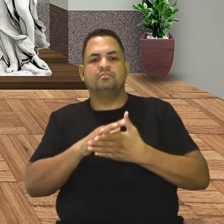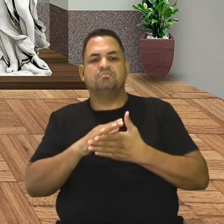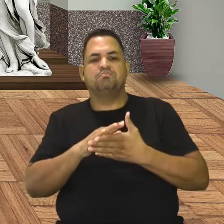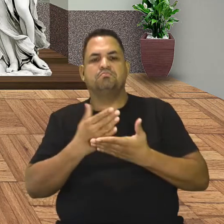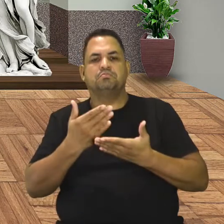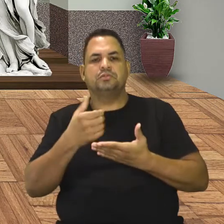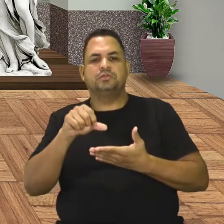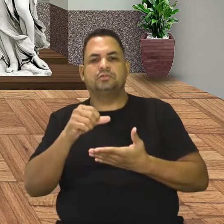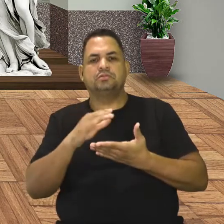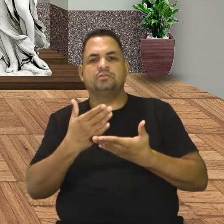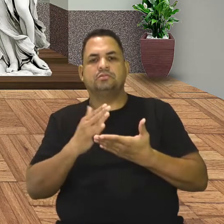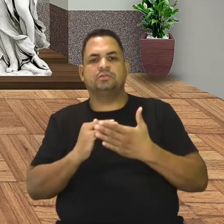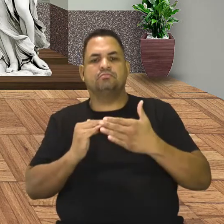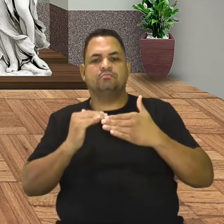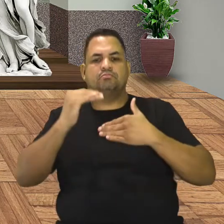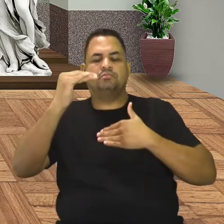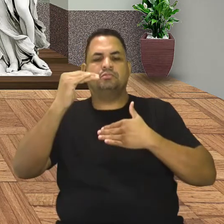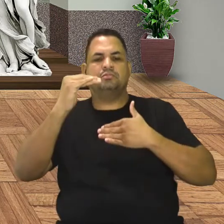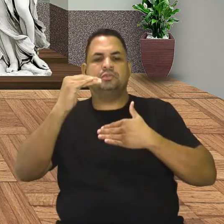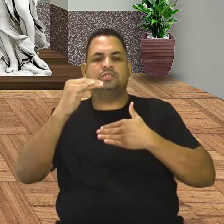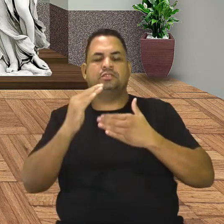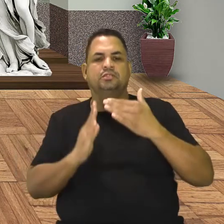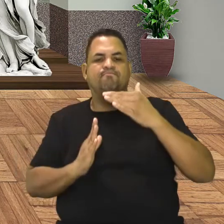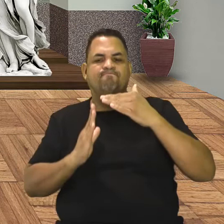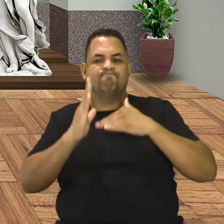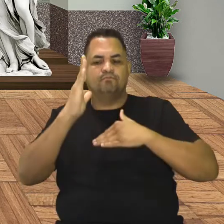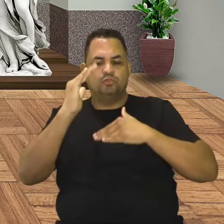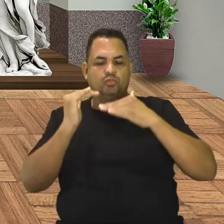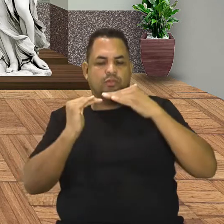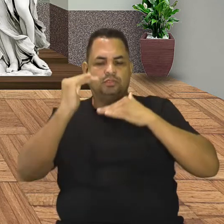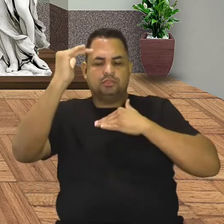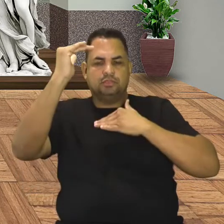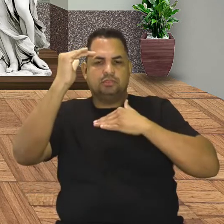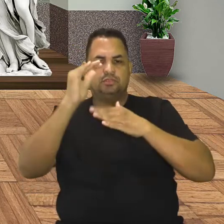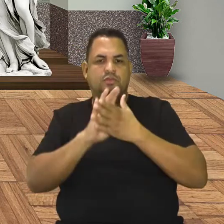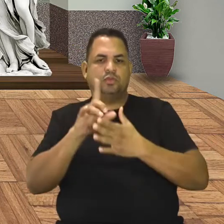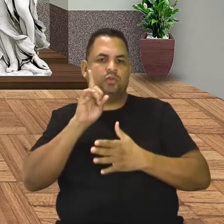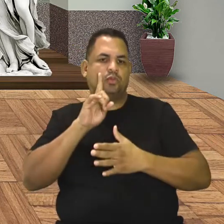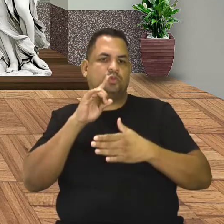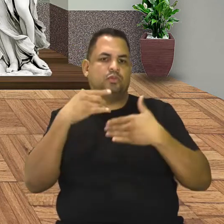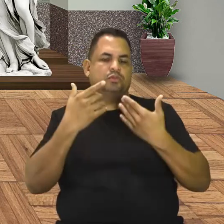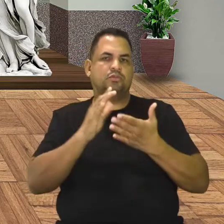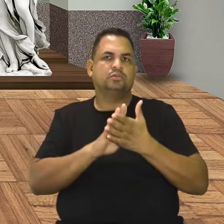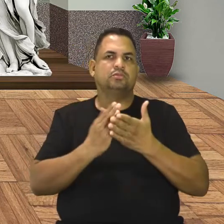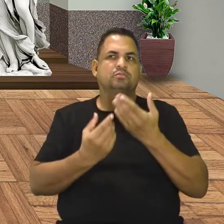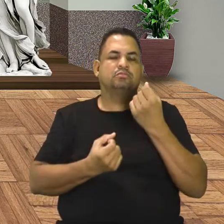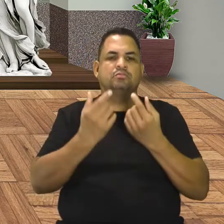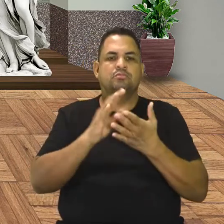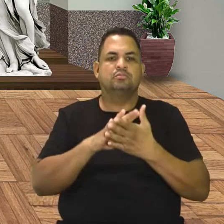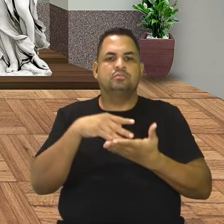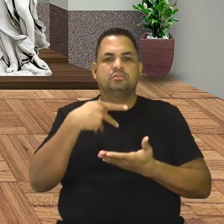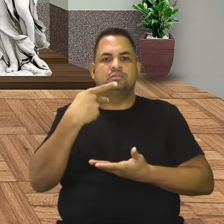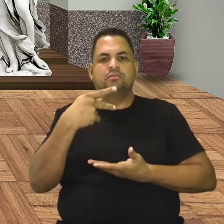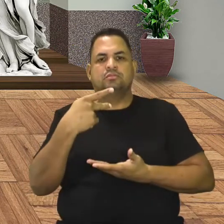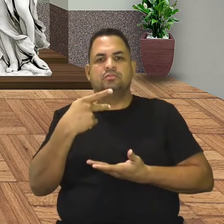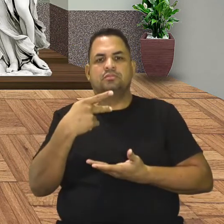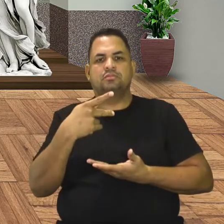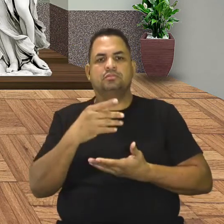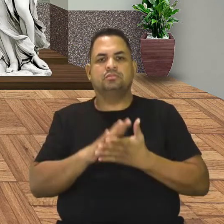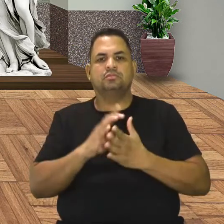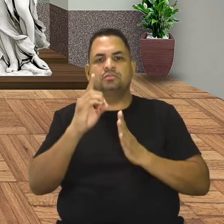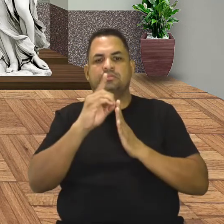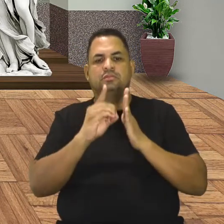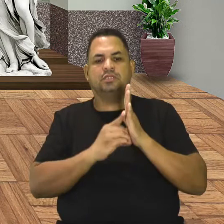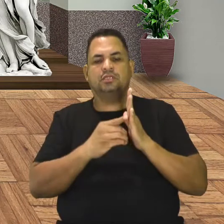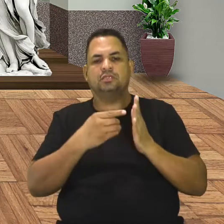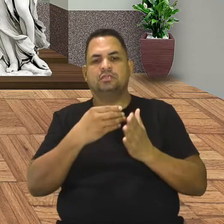mundo, já ultrapassando os Estados Unidos. Alguns estudiosos já colocam isso. Alguns estudiosos dizem que já vai ser na década